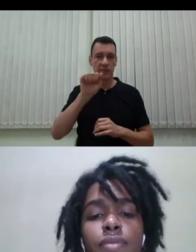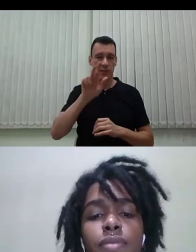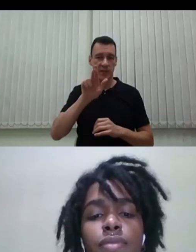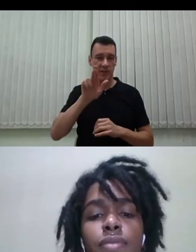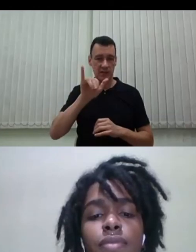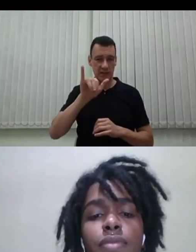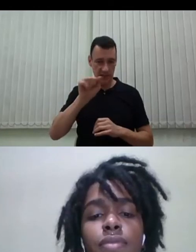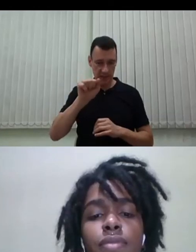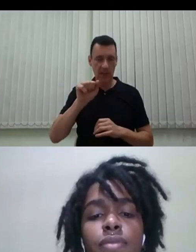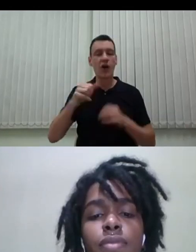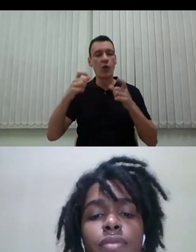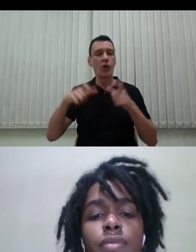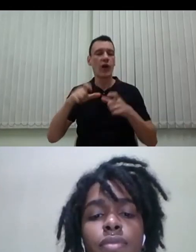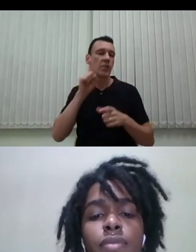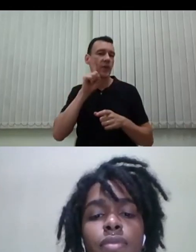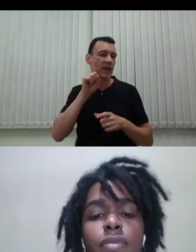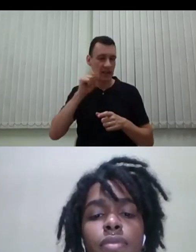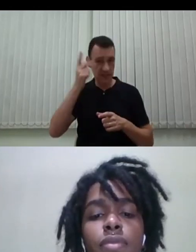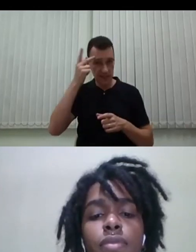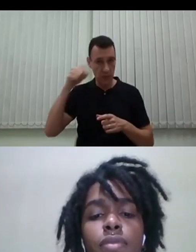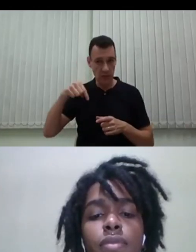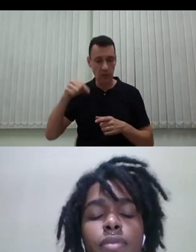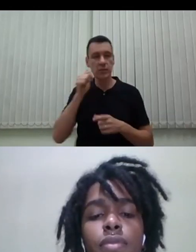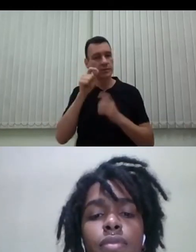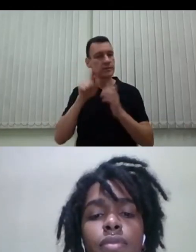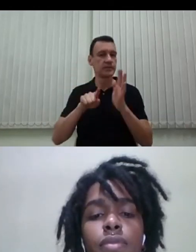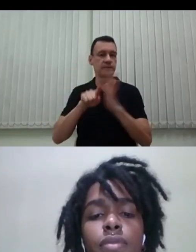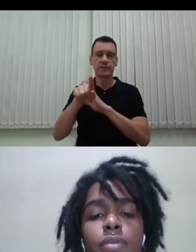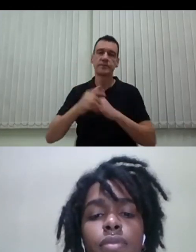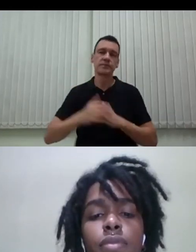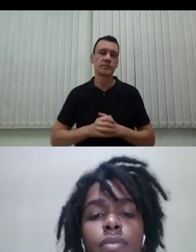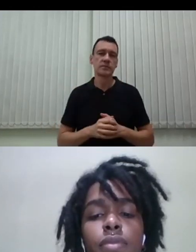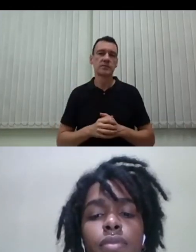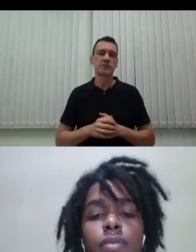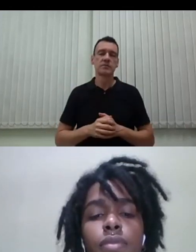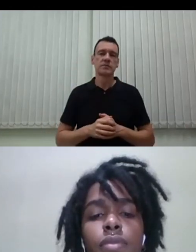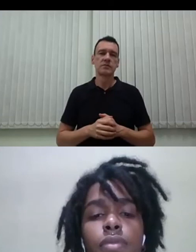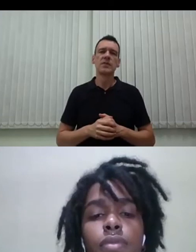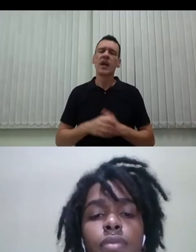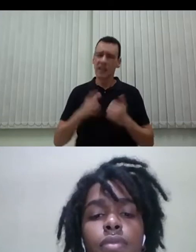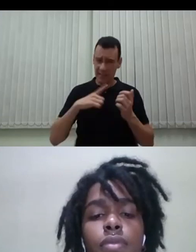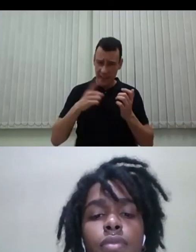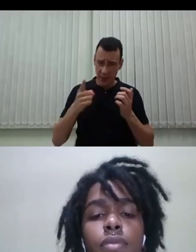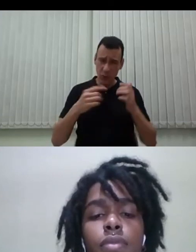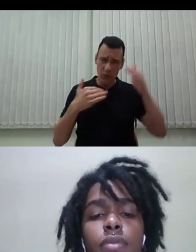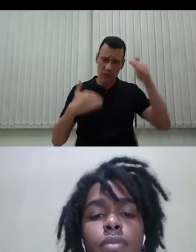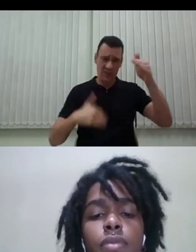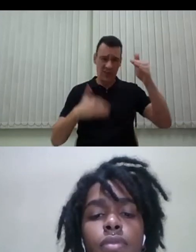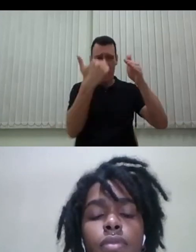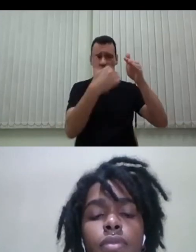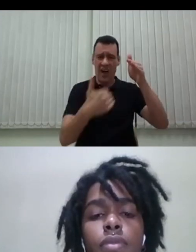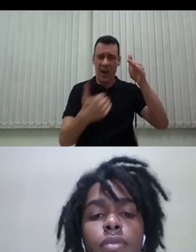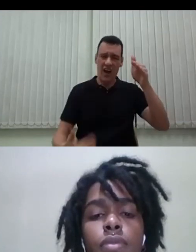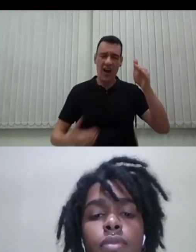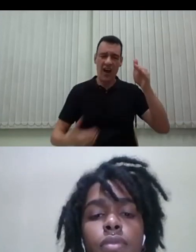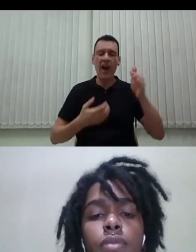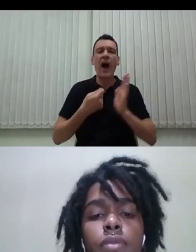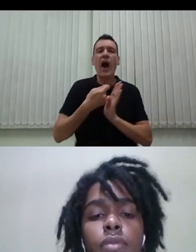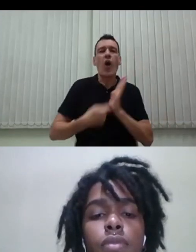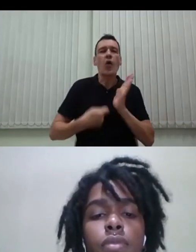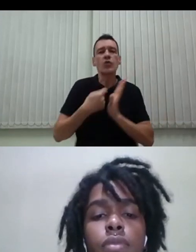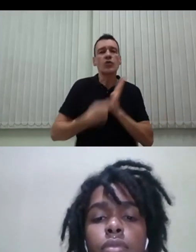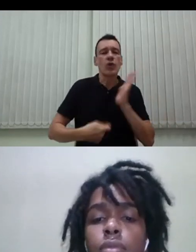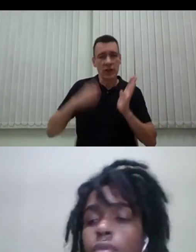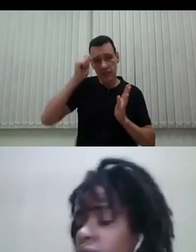São Paulo. Ela fala o seguinte: existe algum catálogo específico de autores negros? Eu sempre fiz